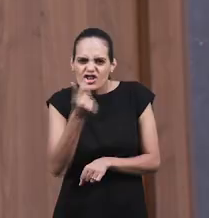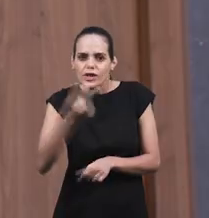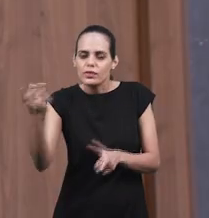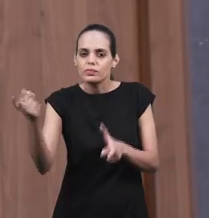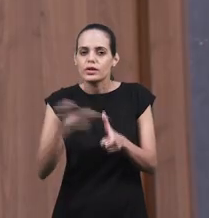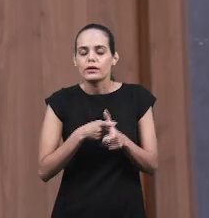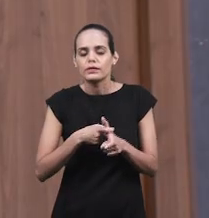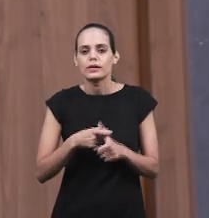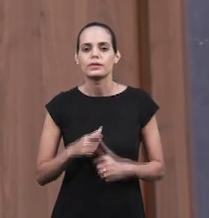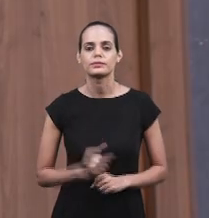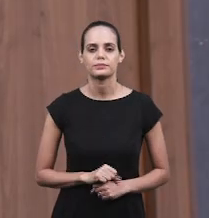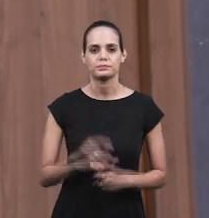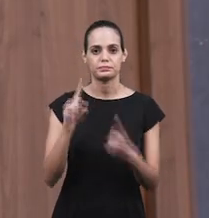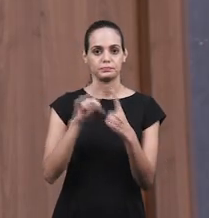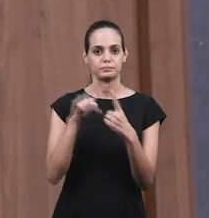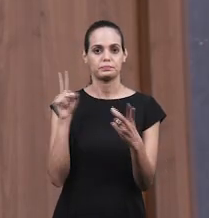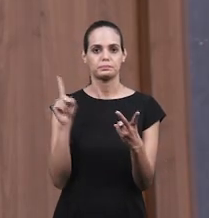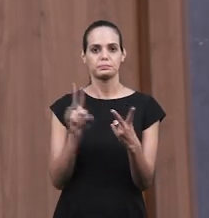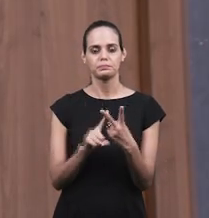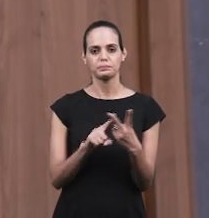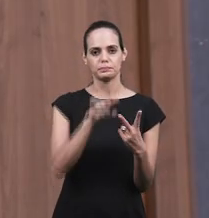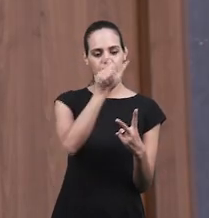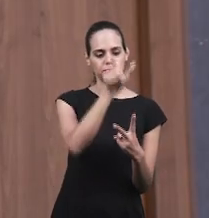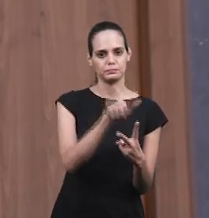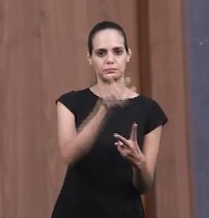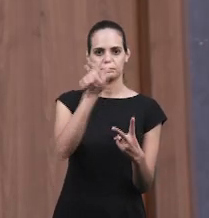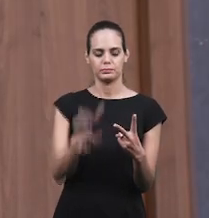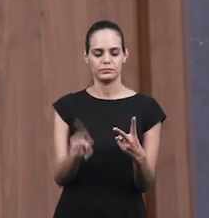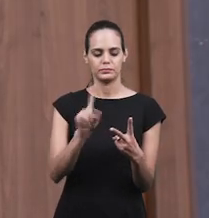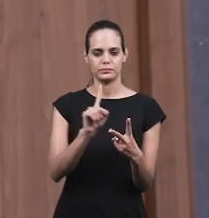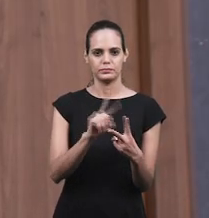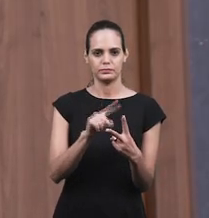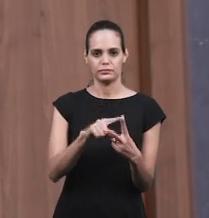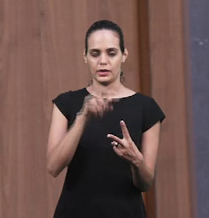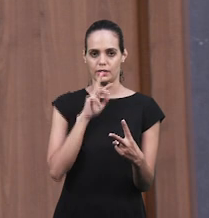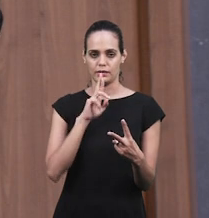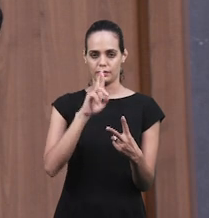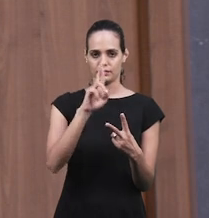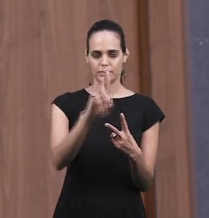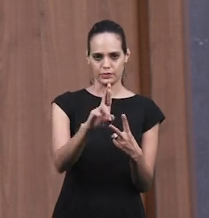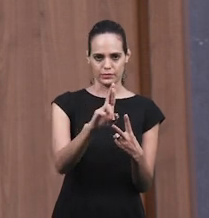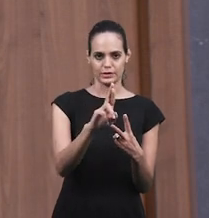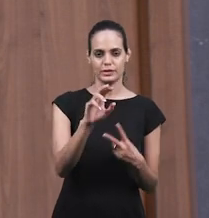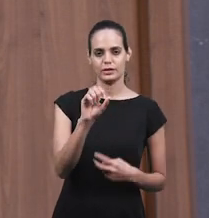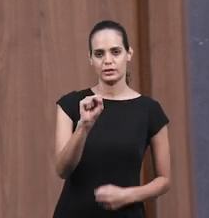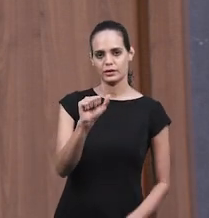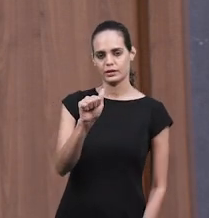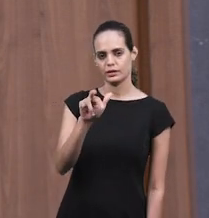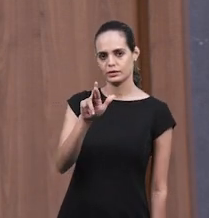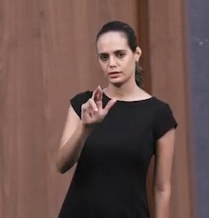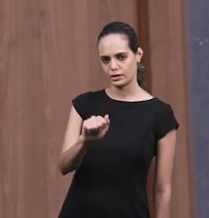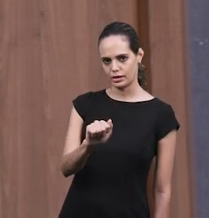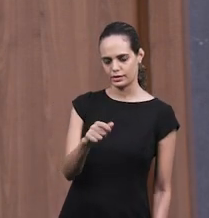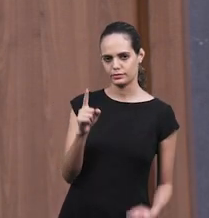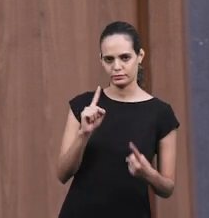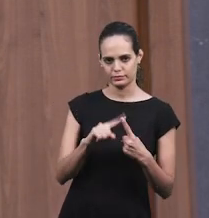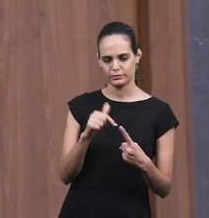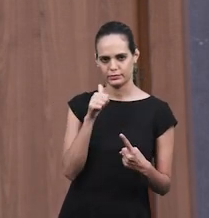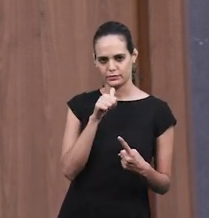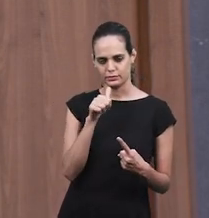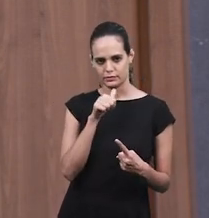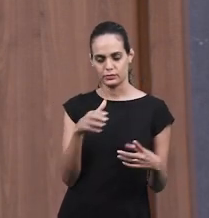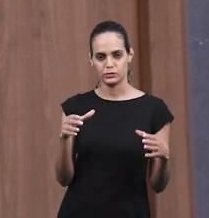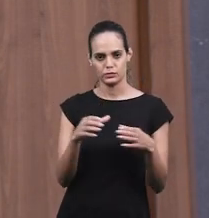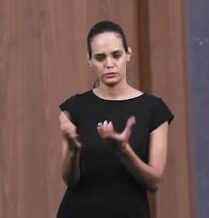E essa pergunta nós vamos dirigir agora a duas pessoas. Primeiramente, quem vai dar a primeira resposta é a Sara.